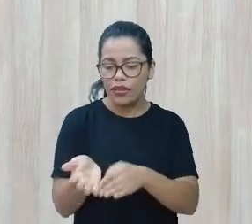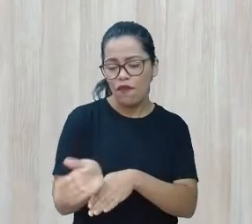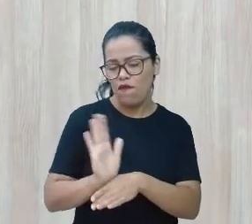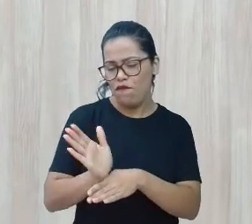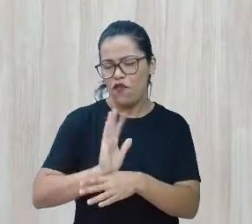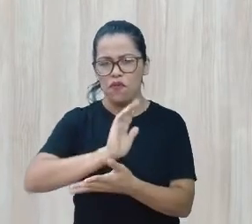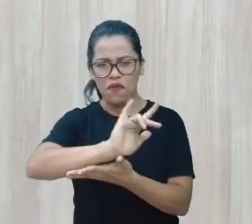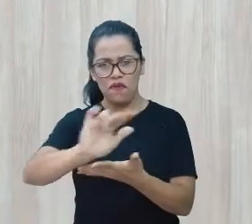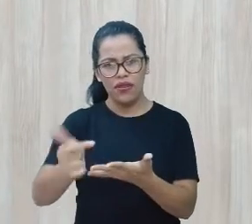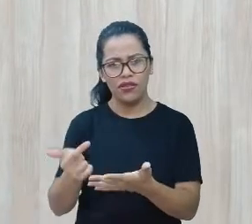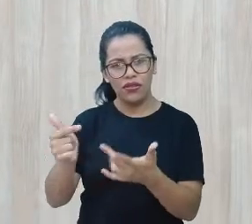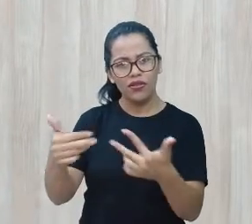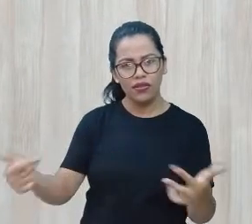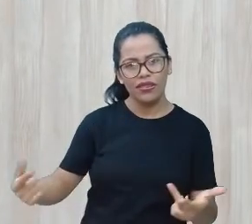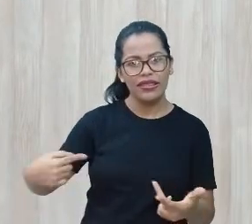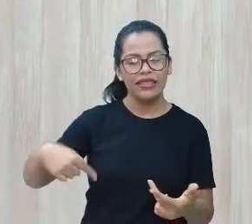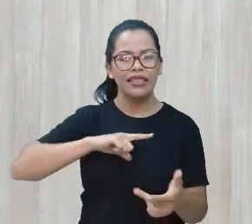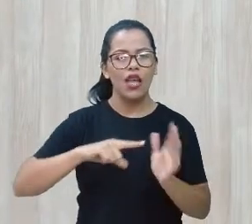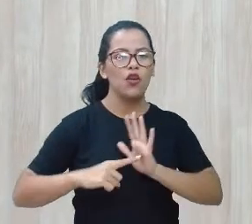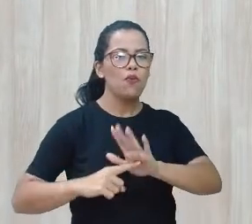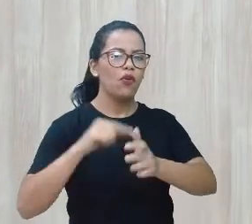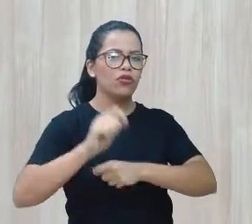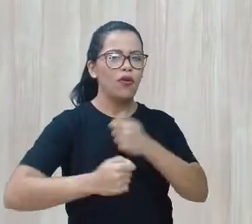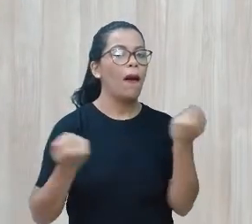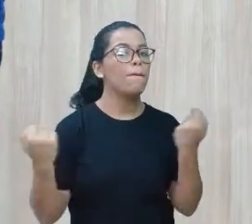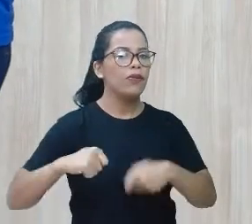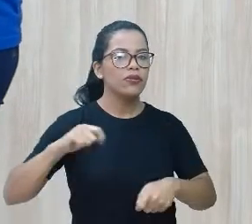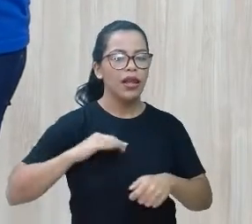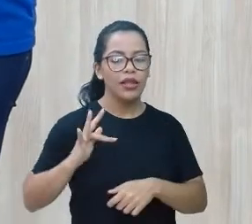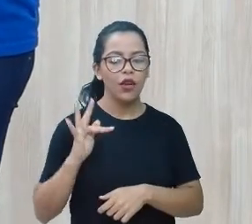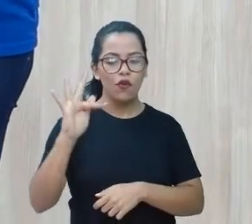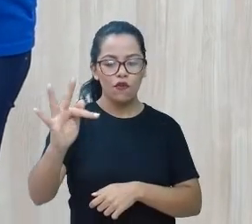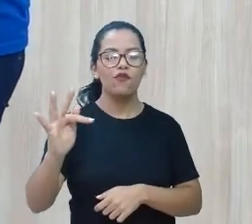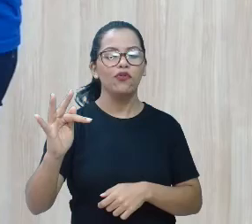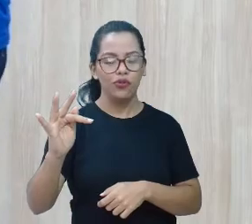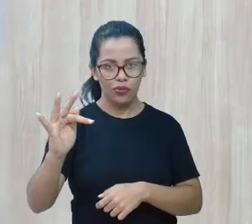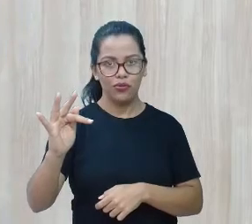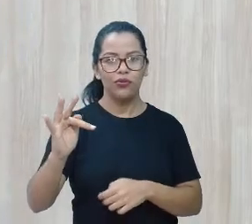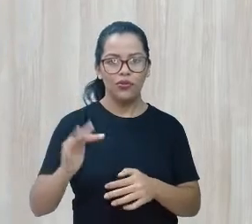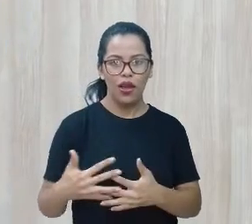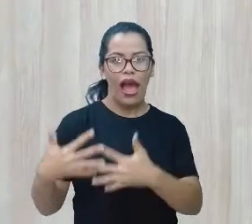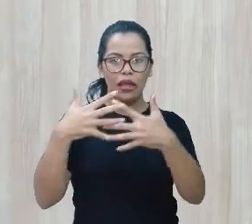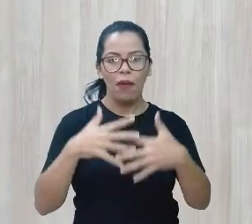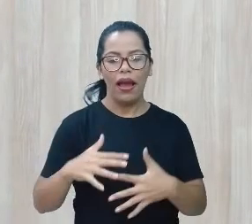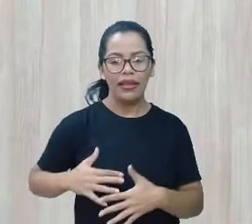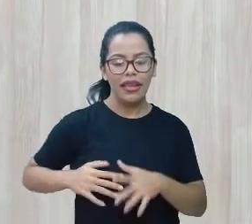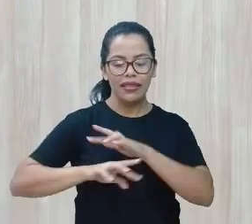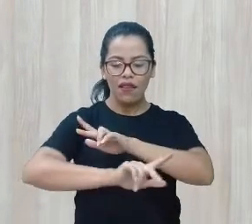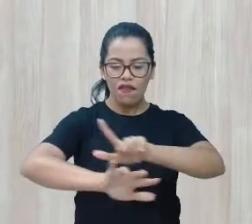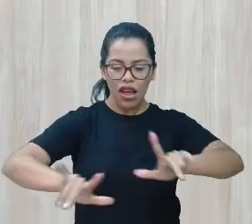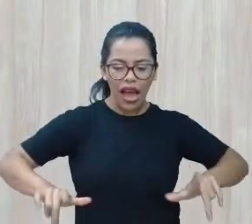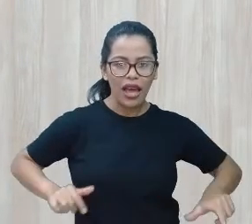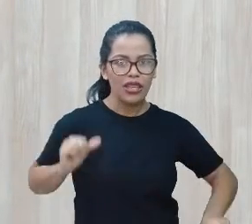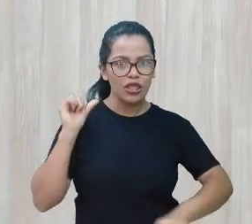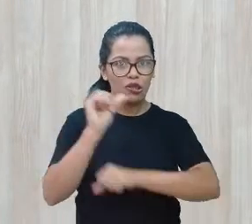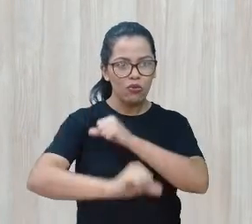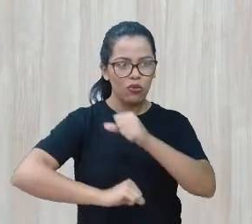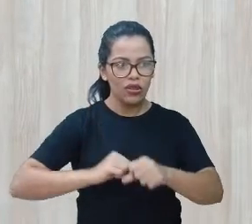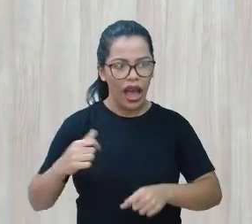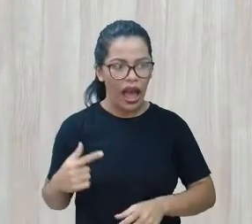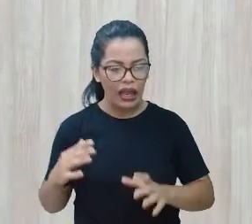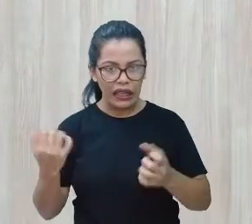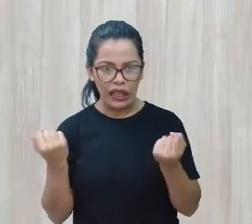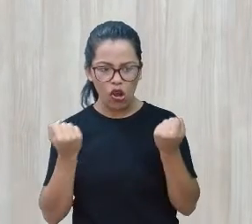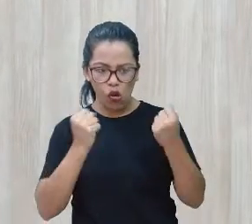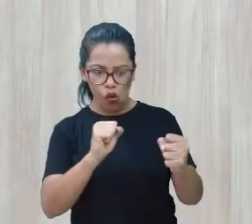tudo mais, que geram aí possibilidades de um futuro, as máquinas se rebelarem contra a humanidade. Será que isso é possível, gente? E aí a gente